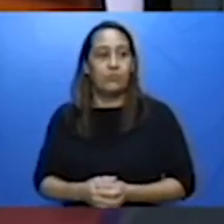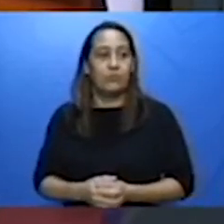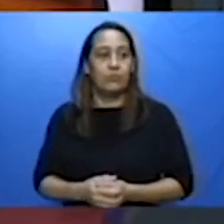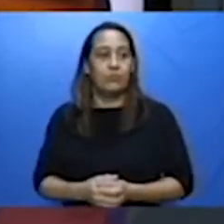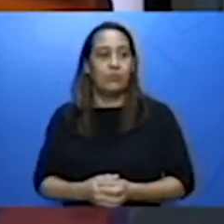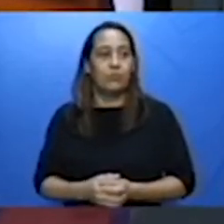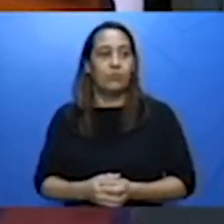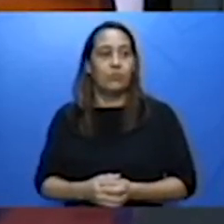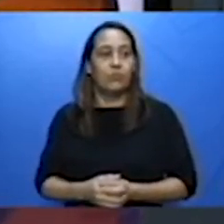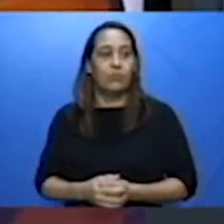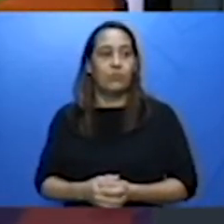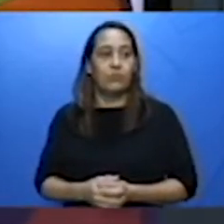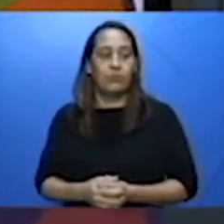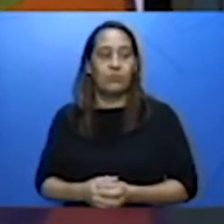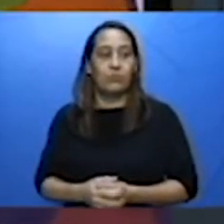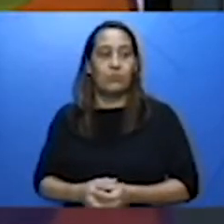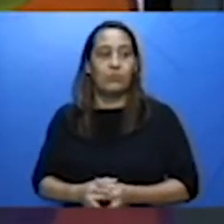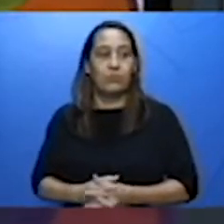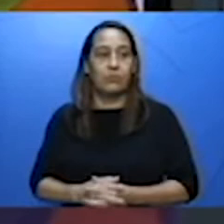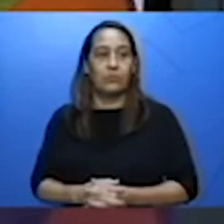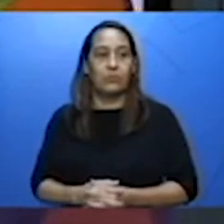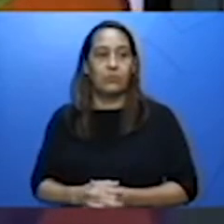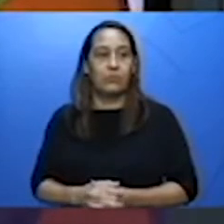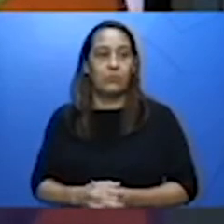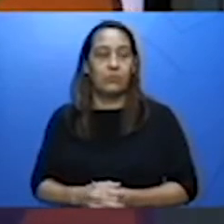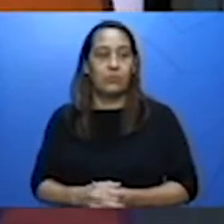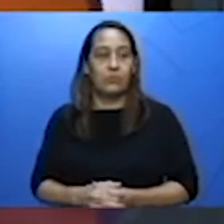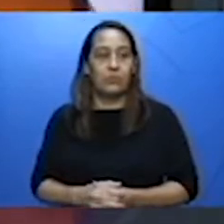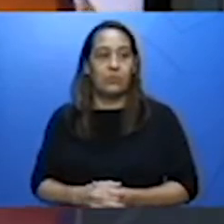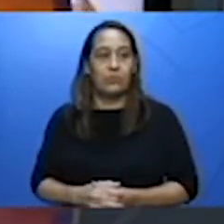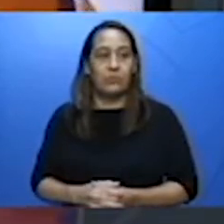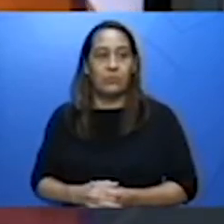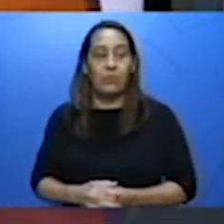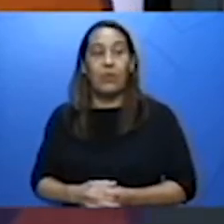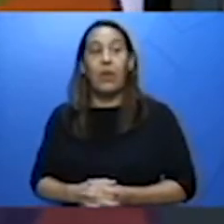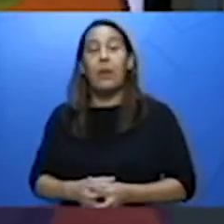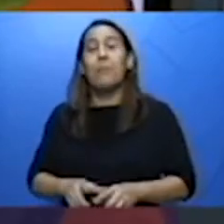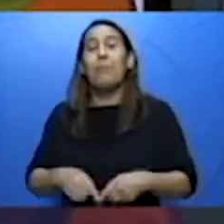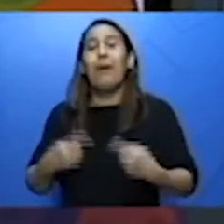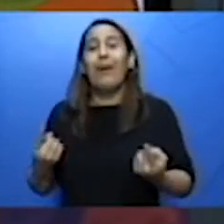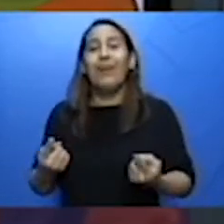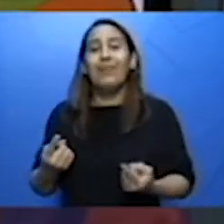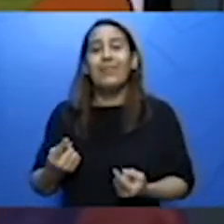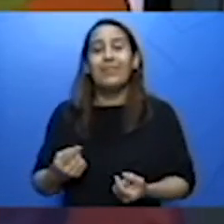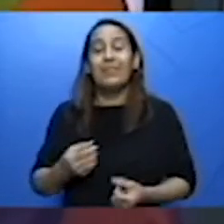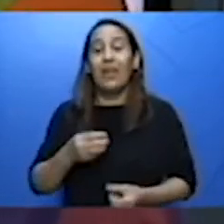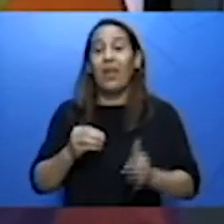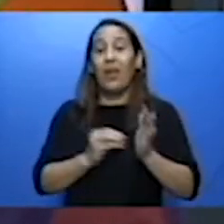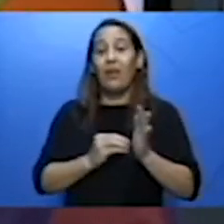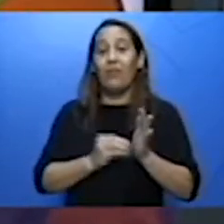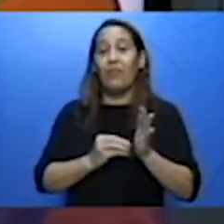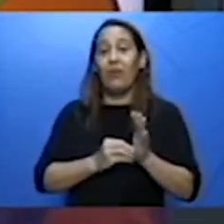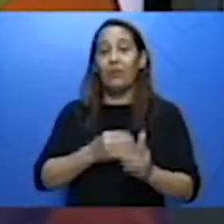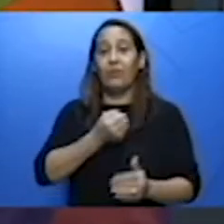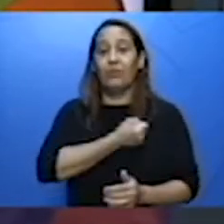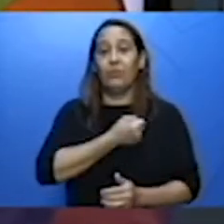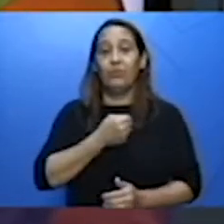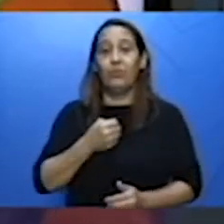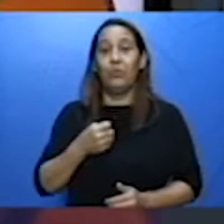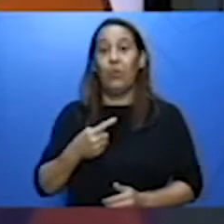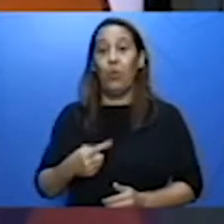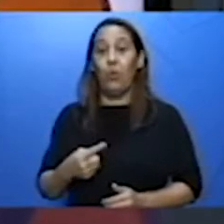ficar? O 2. O 2 pode. Mas e aquele 1 do 12 que vale 10,